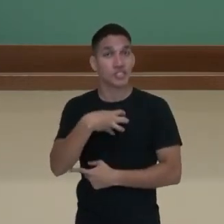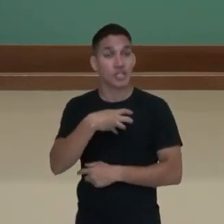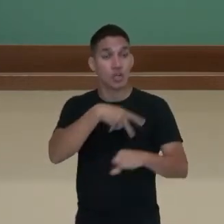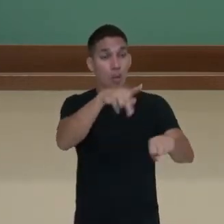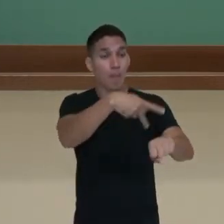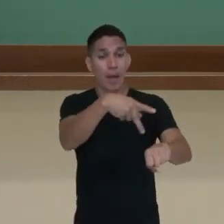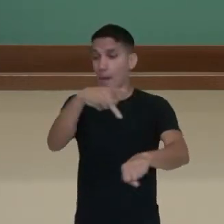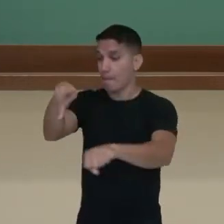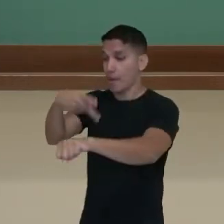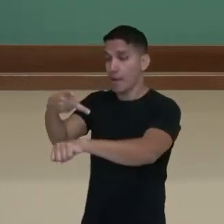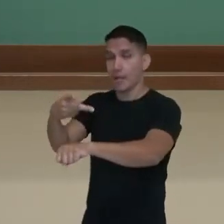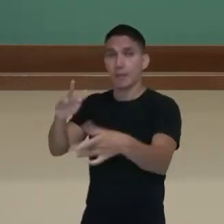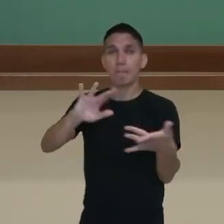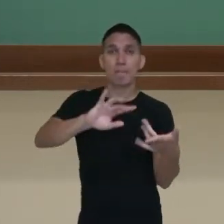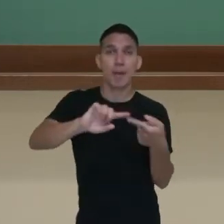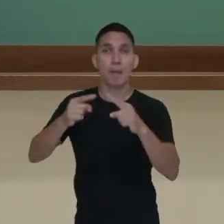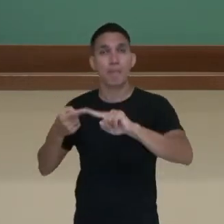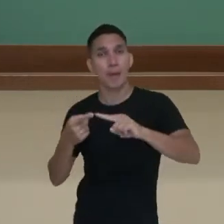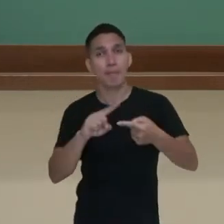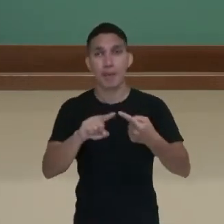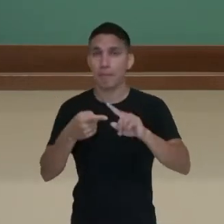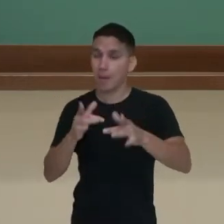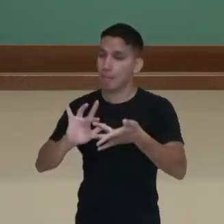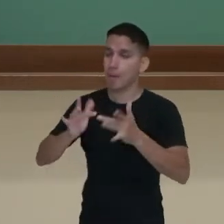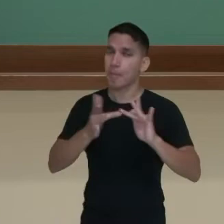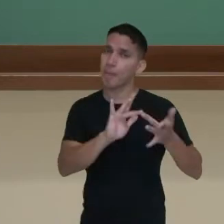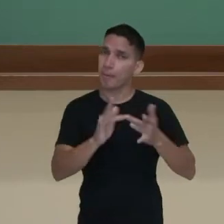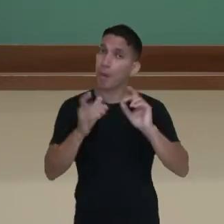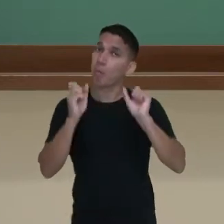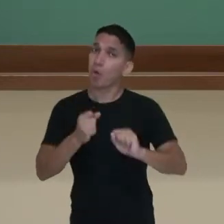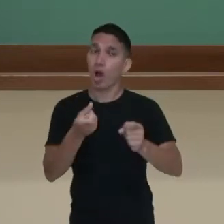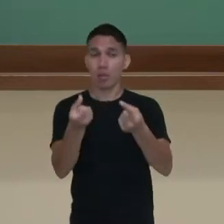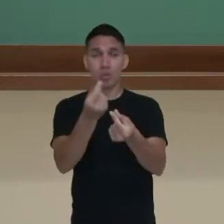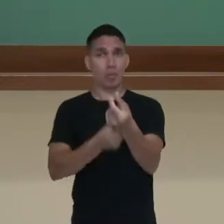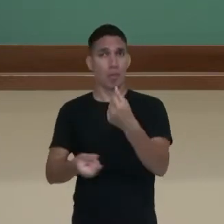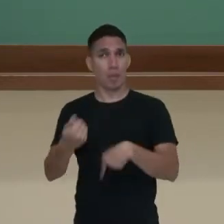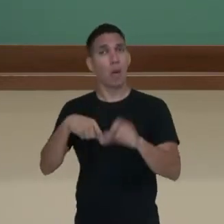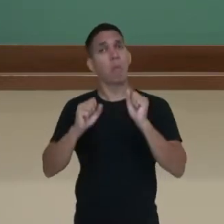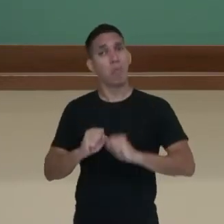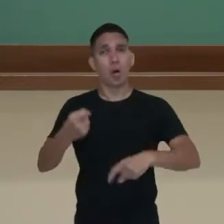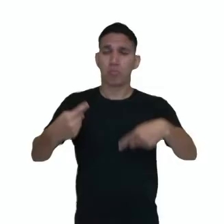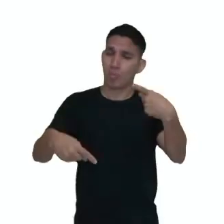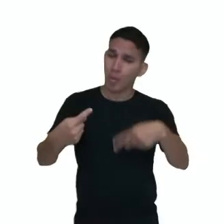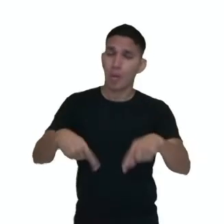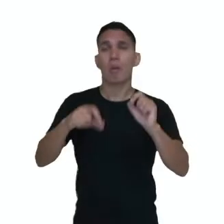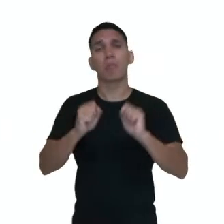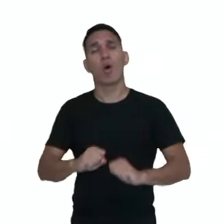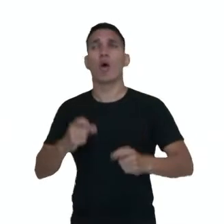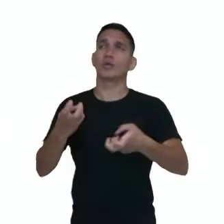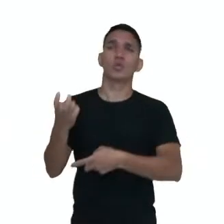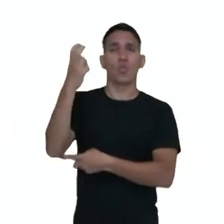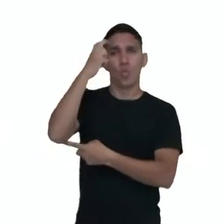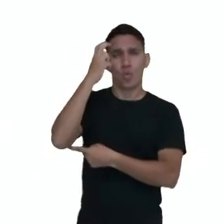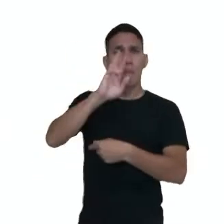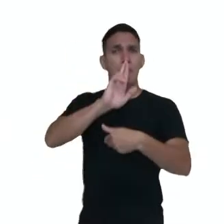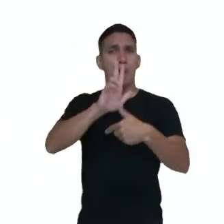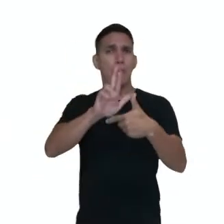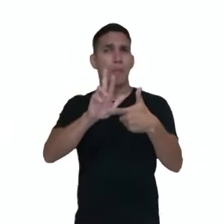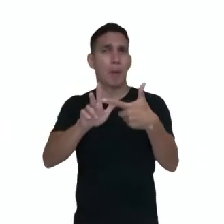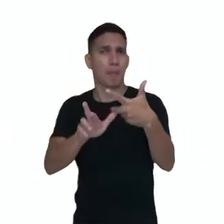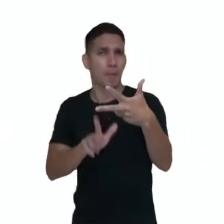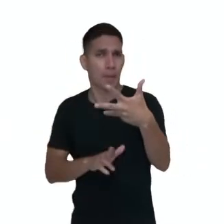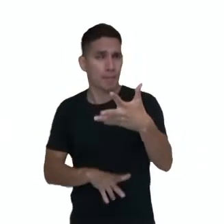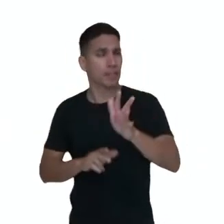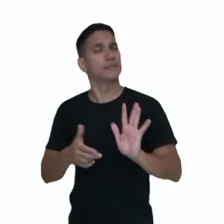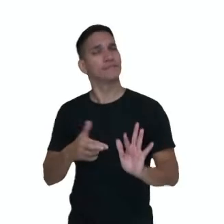se relacionam. Pode ser de forma econômica, pode ser de forma política, de forma cultural, enfim, são vários tipos